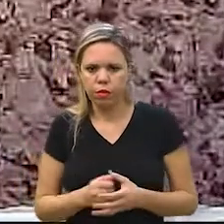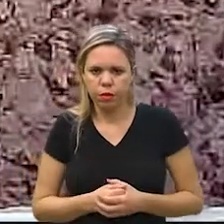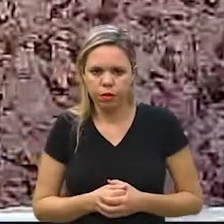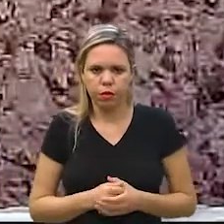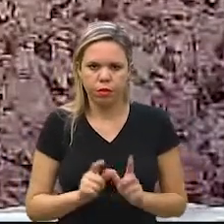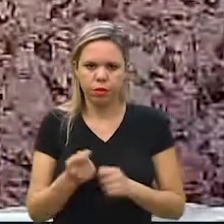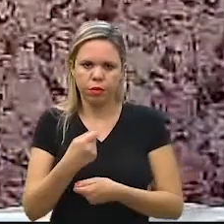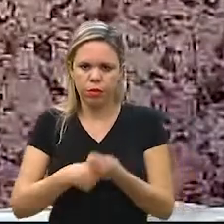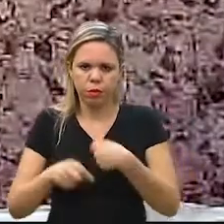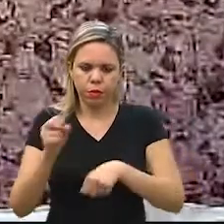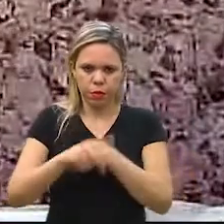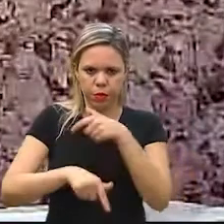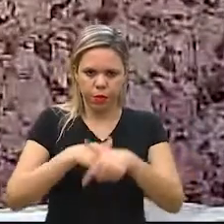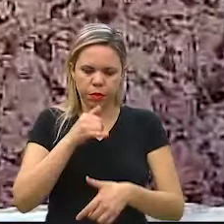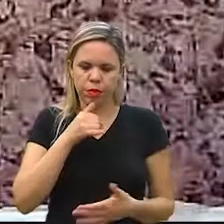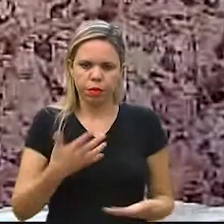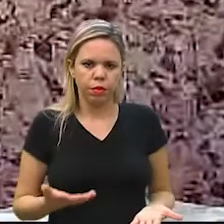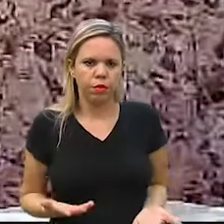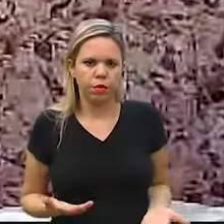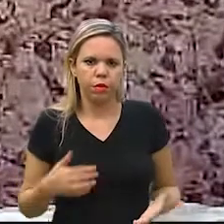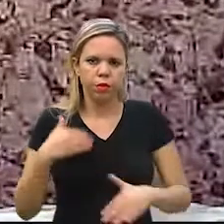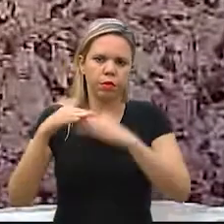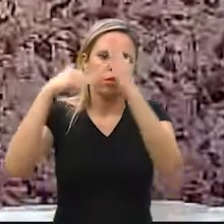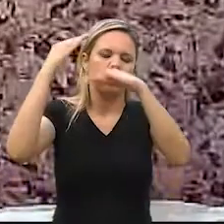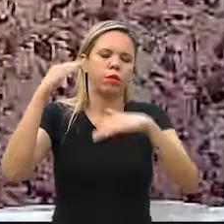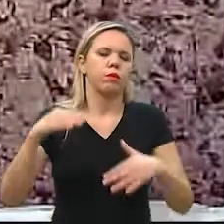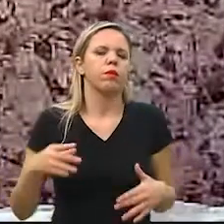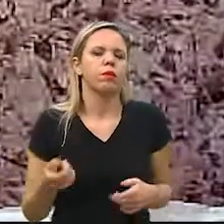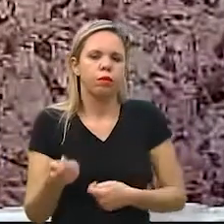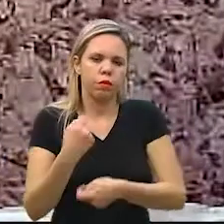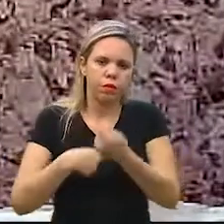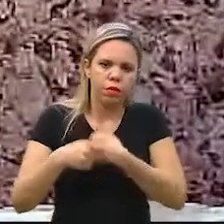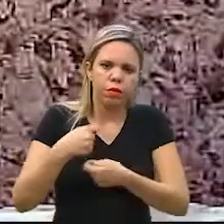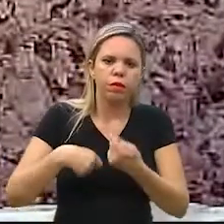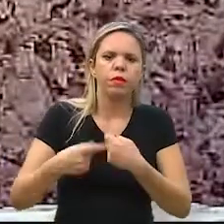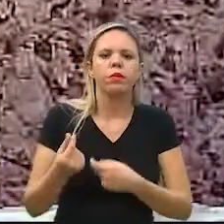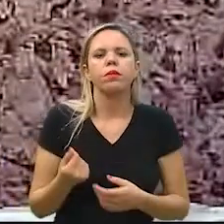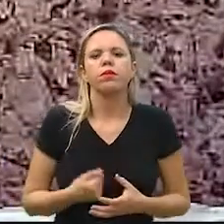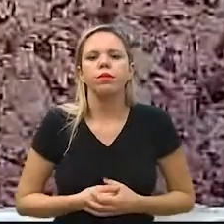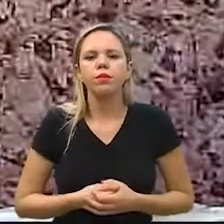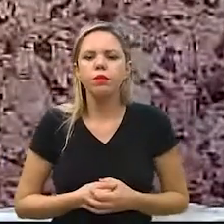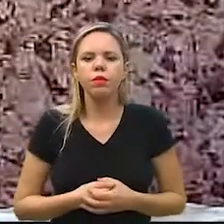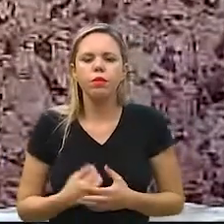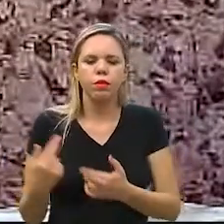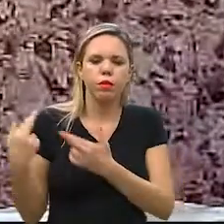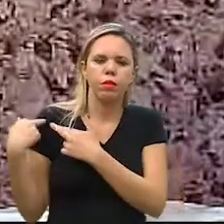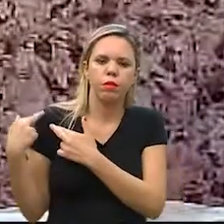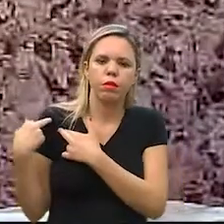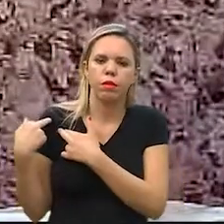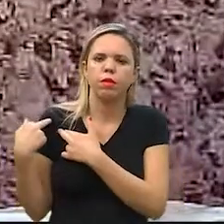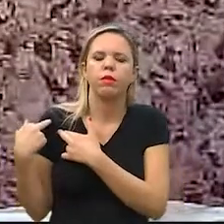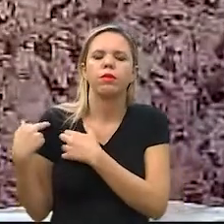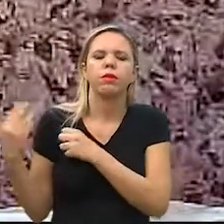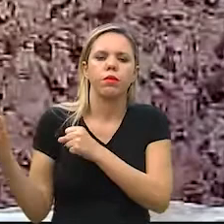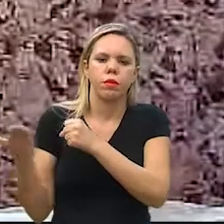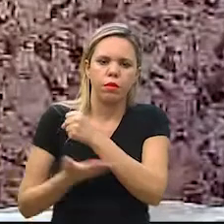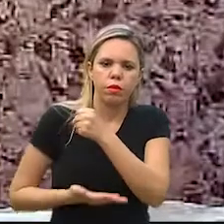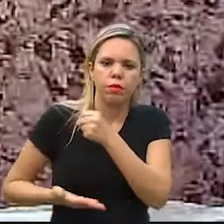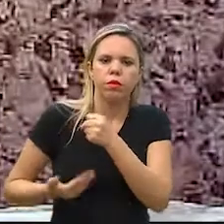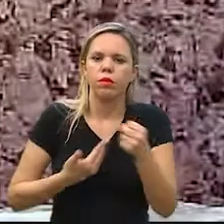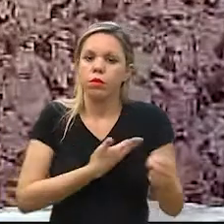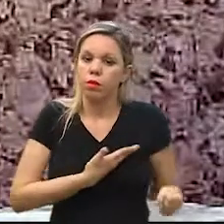na geração de emprego e no desenvolvimento na economia é atribuição basicamente do